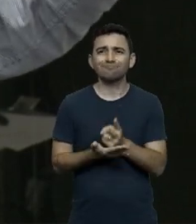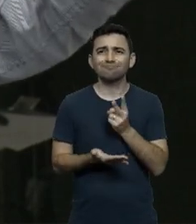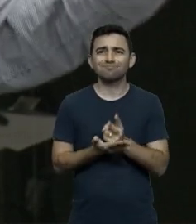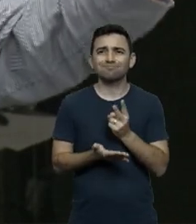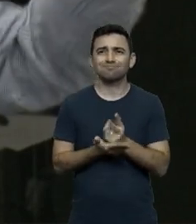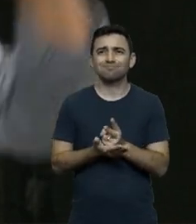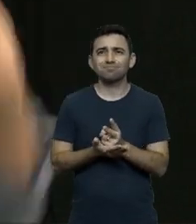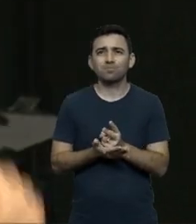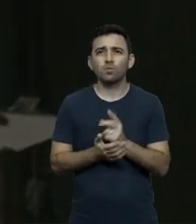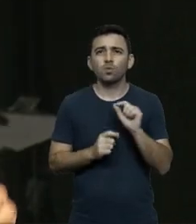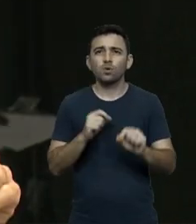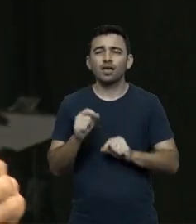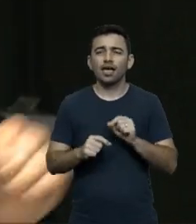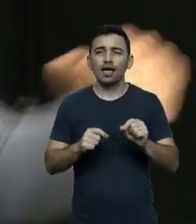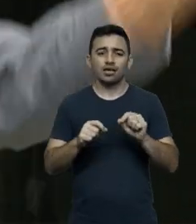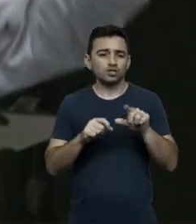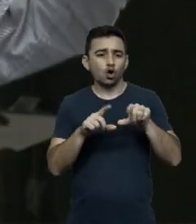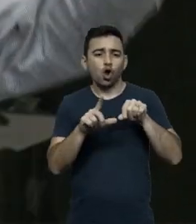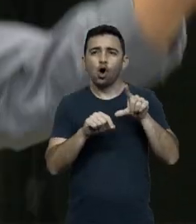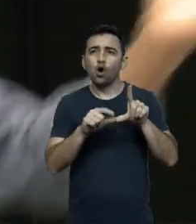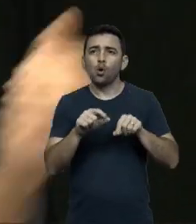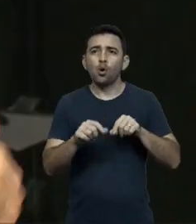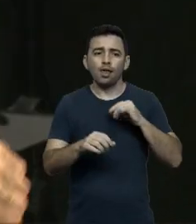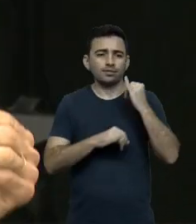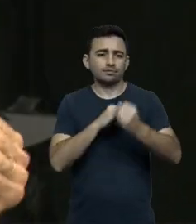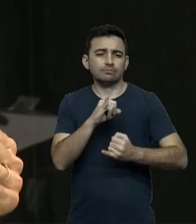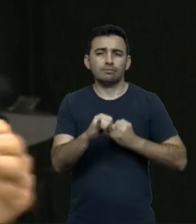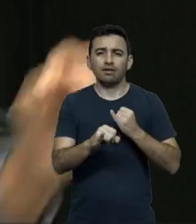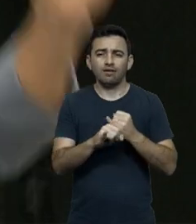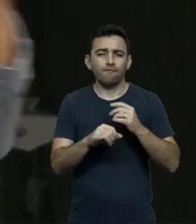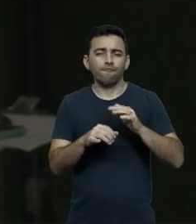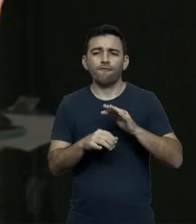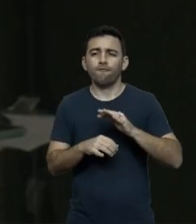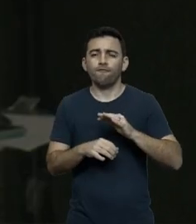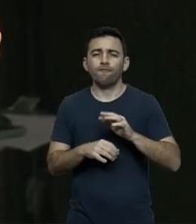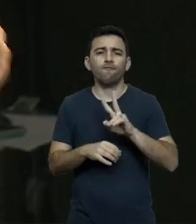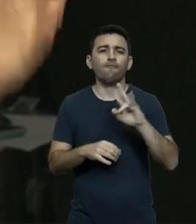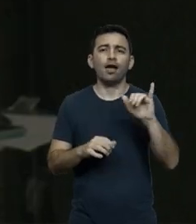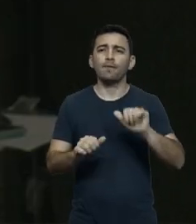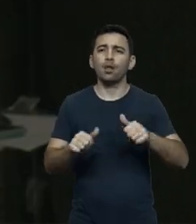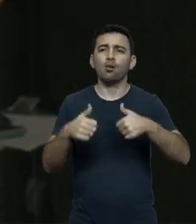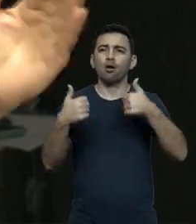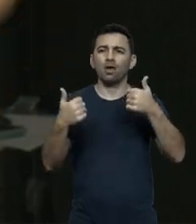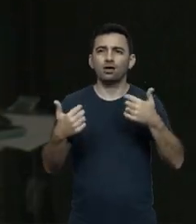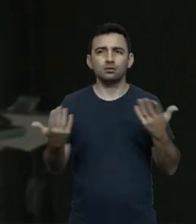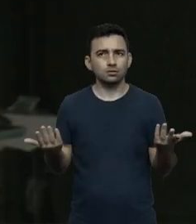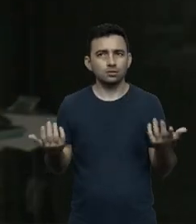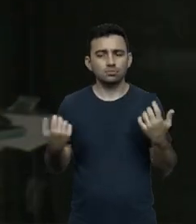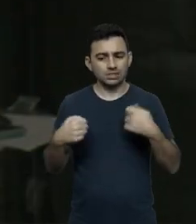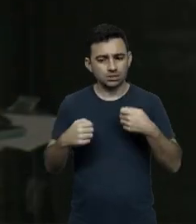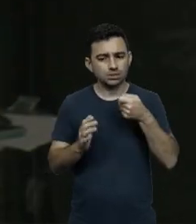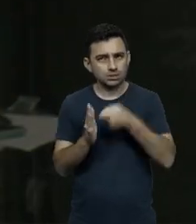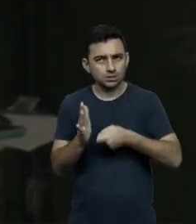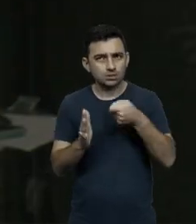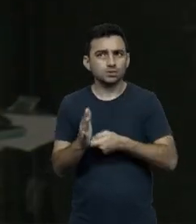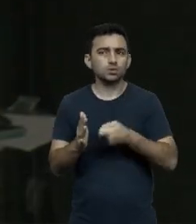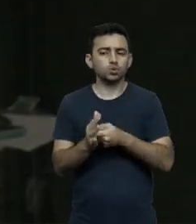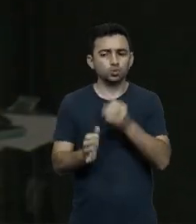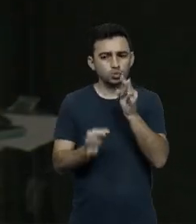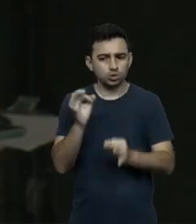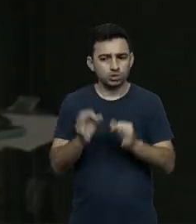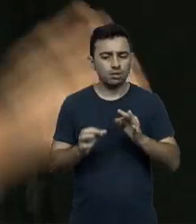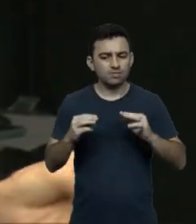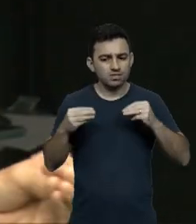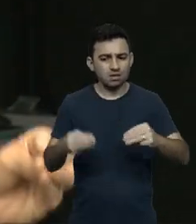a escolha online e que vai aperfeiçoar então nós temos que convencer a justiça eo Ministério Público